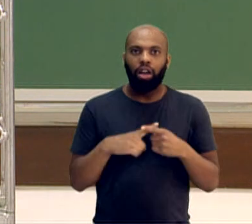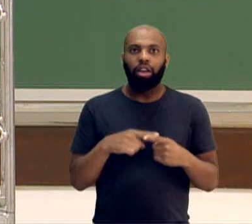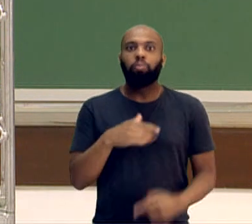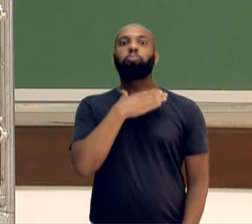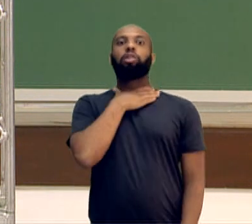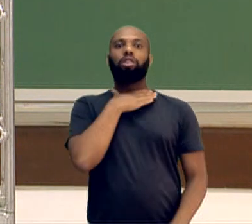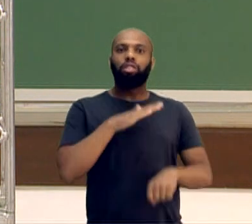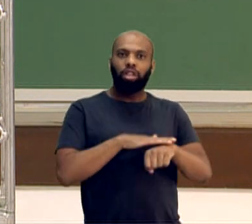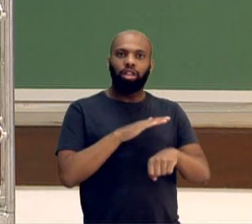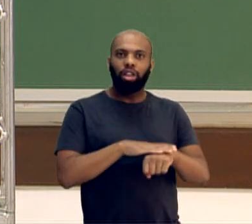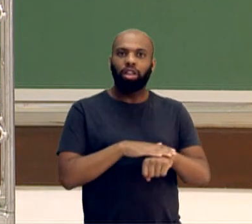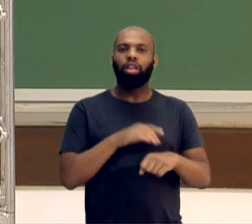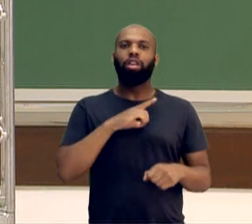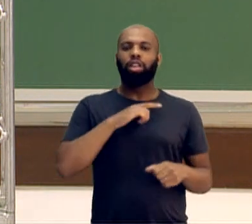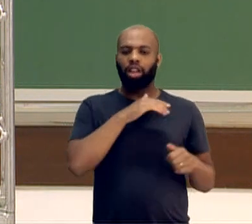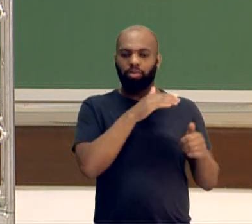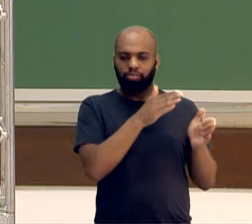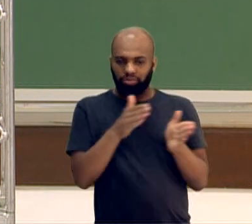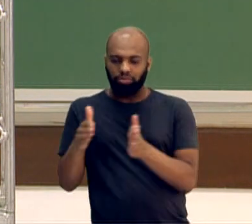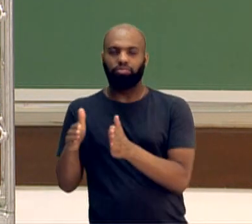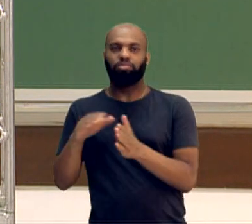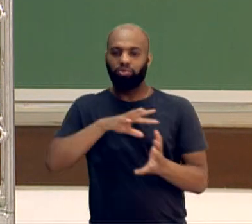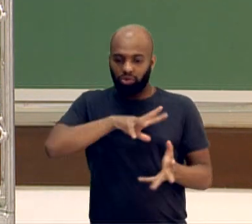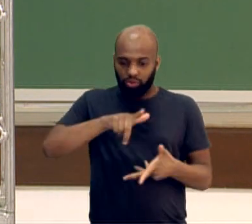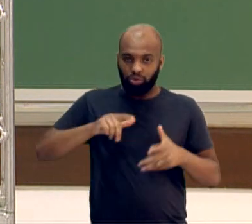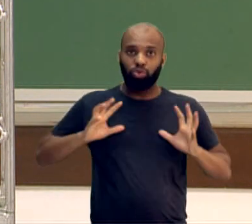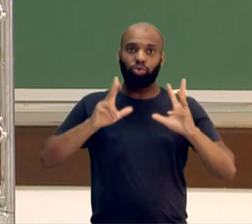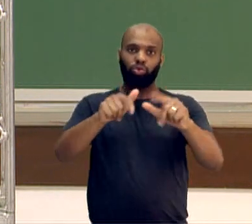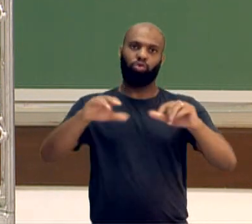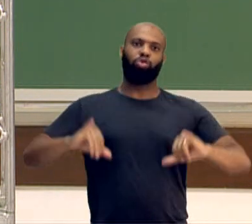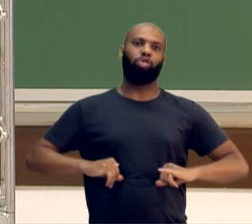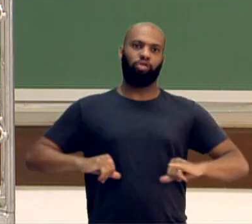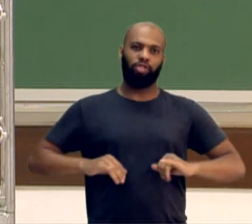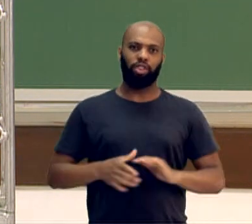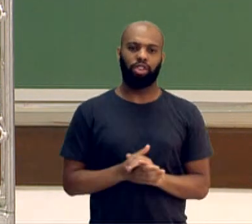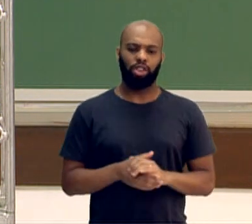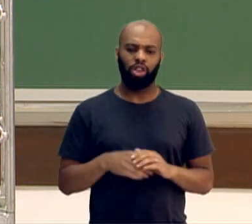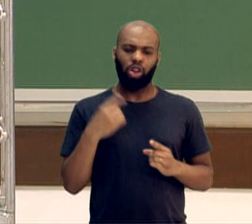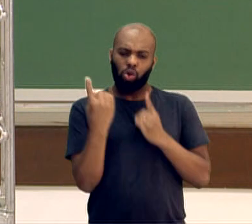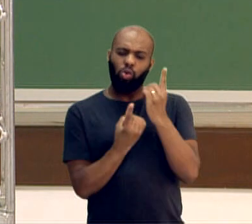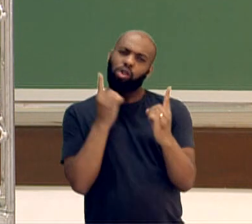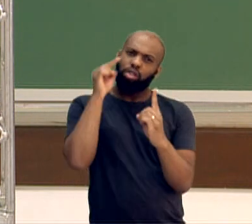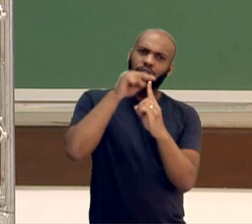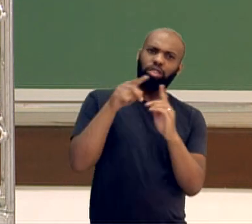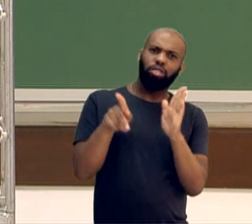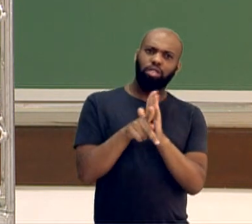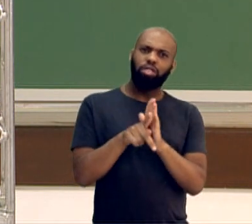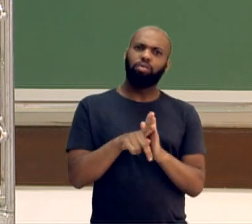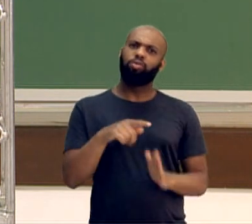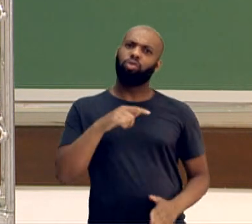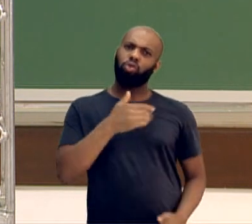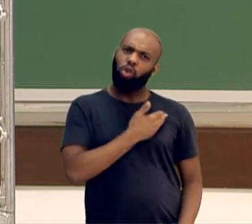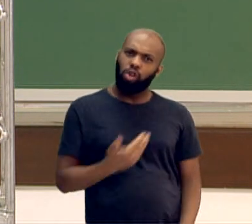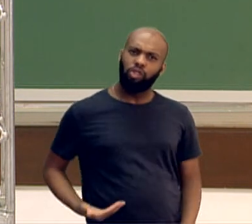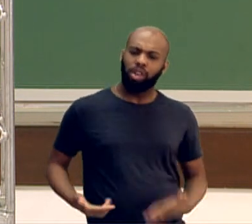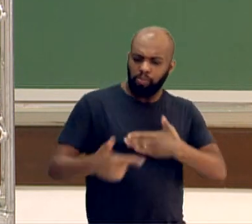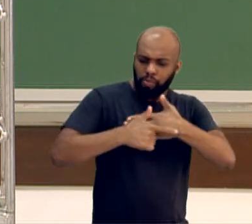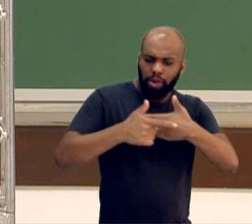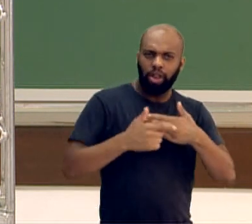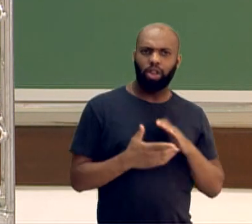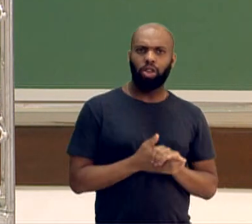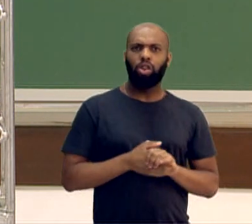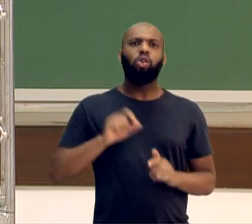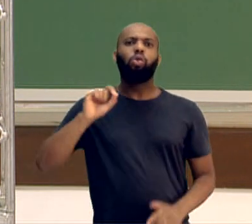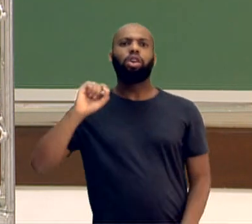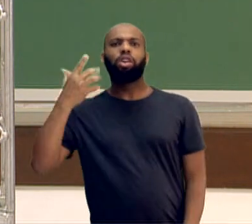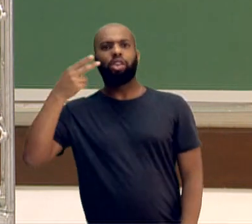no local, ela perpassa para o mundo. E aí, como é que faz uma crise? Qual é o papel do Estado na crise? O que aconteceu no Haiti